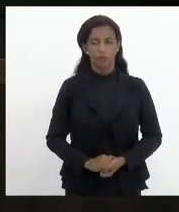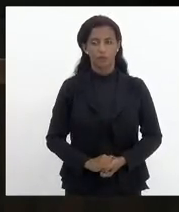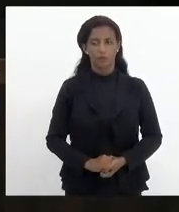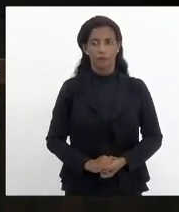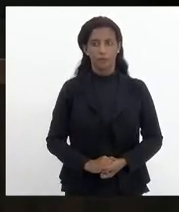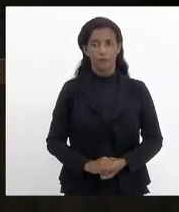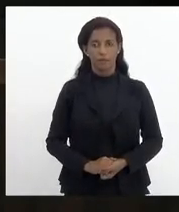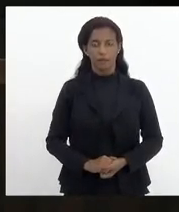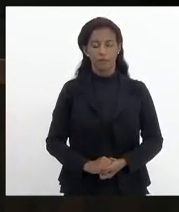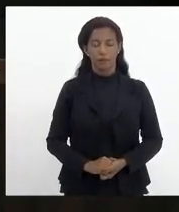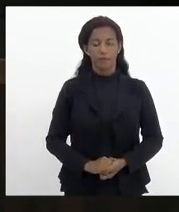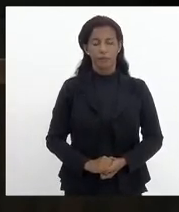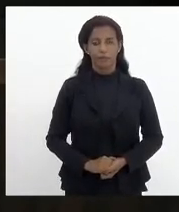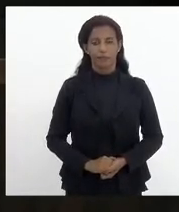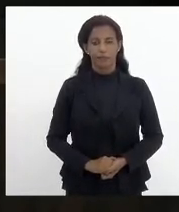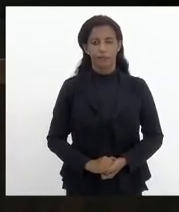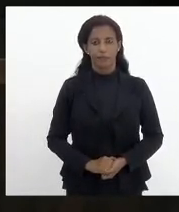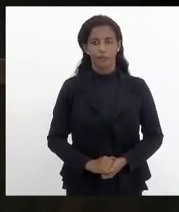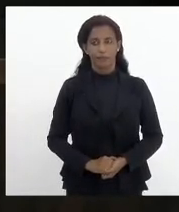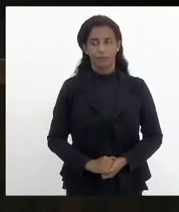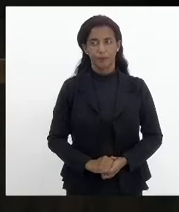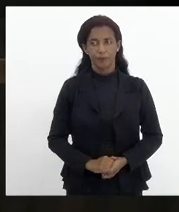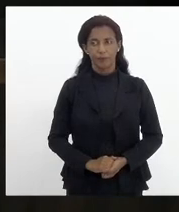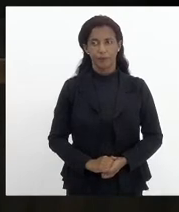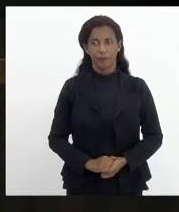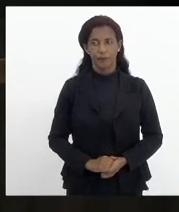Deputado Rubens Bontempo.